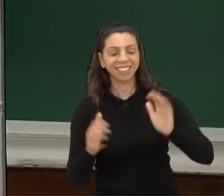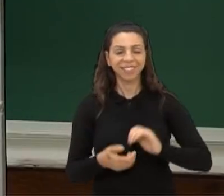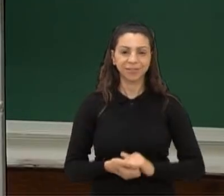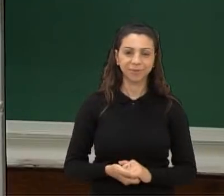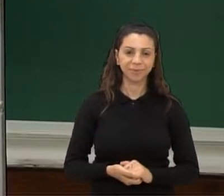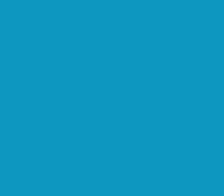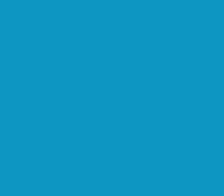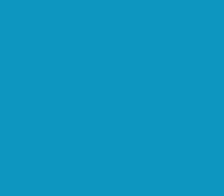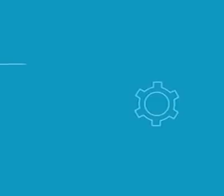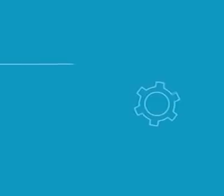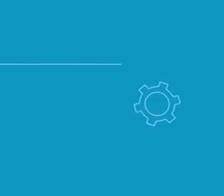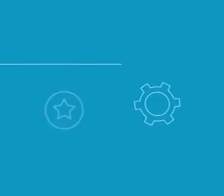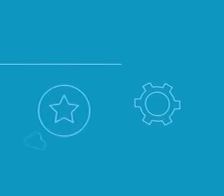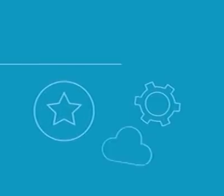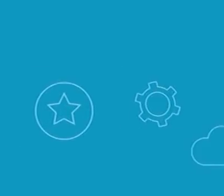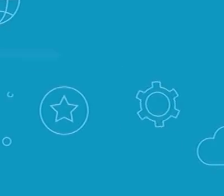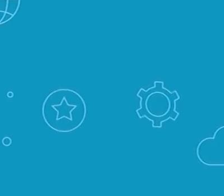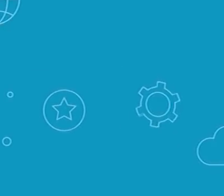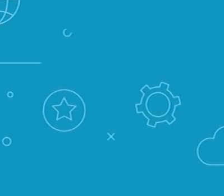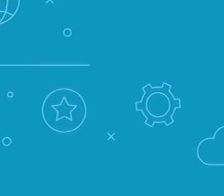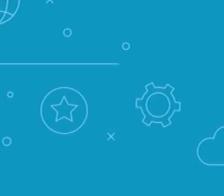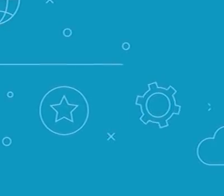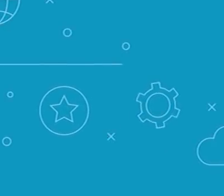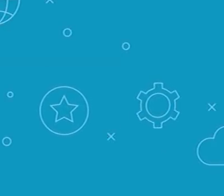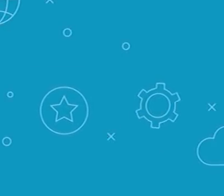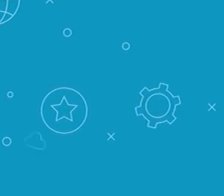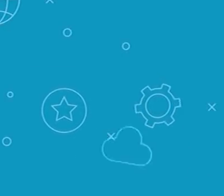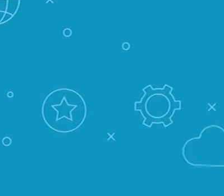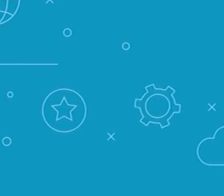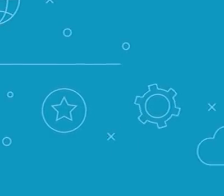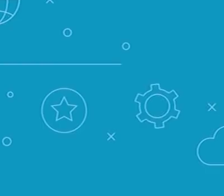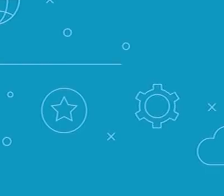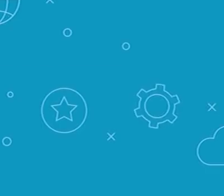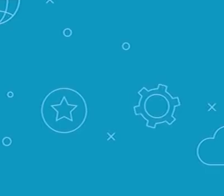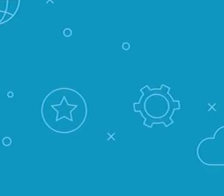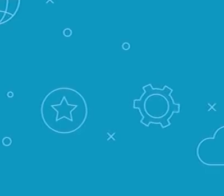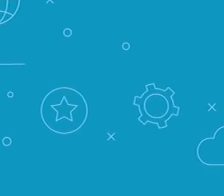muito importante que vocês realmente dominem esse assunto,